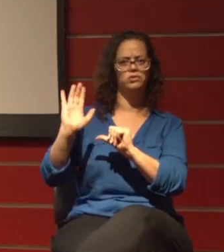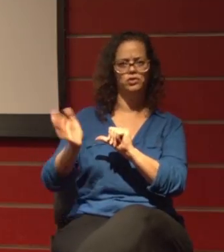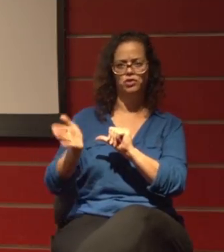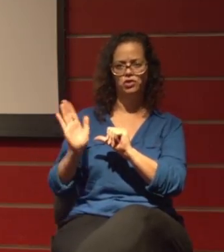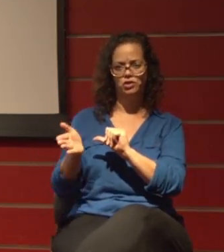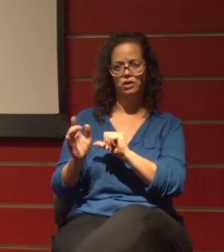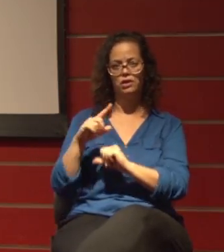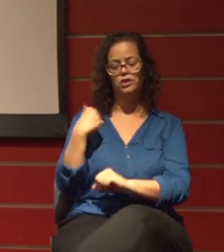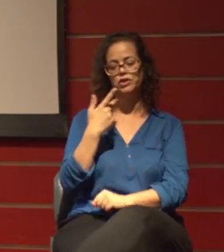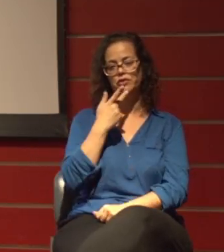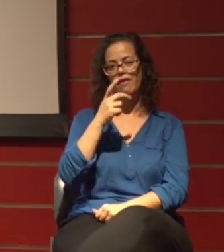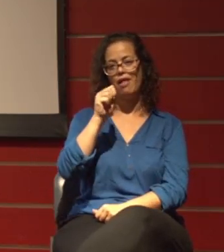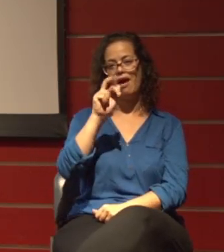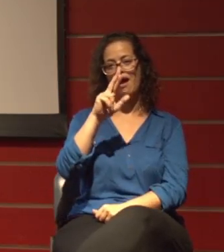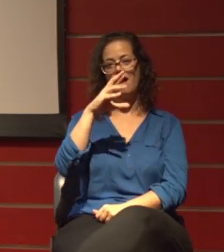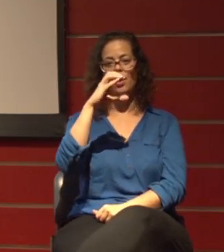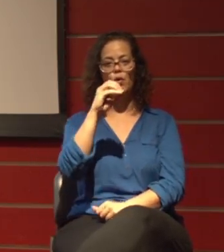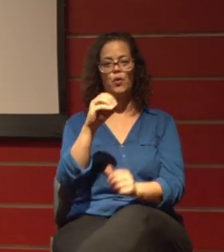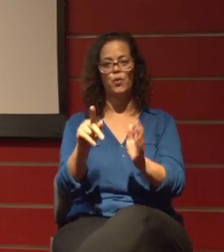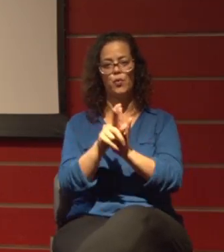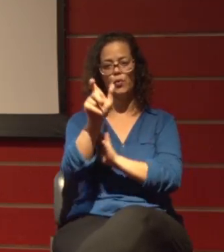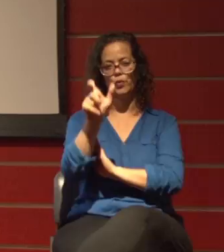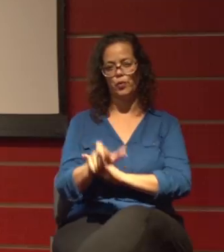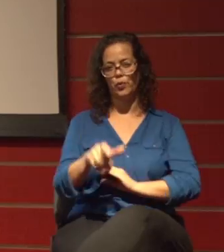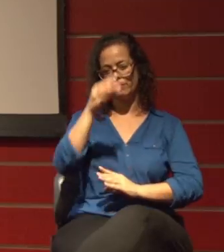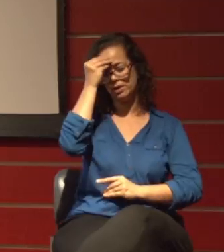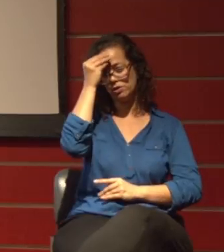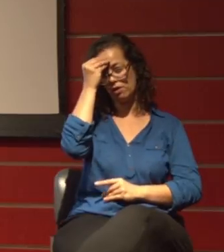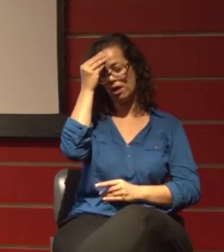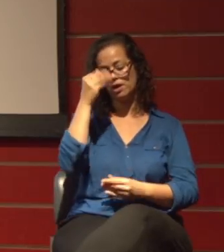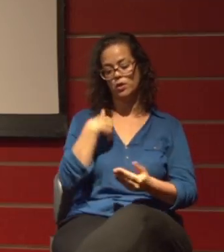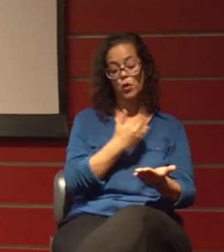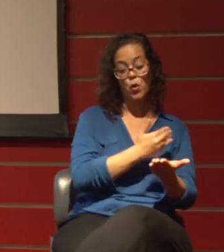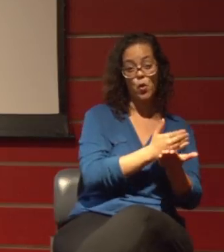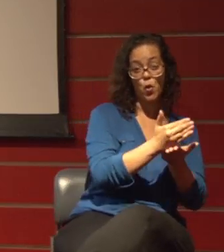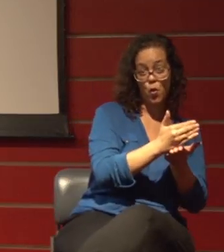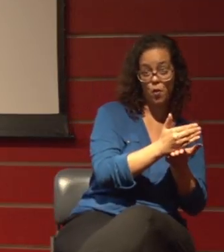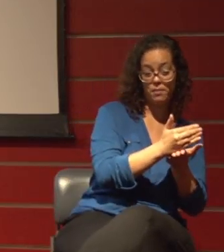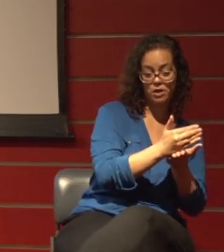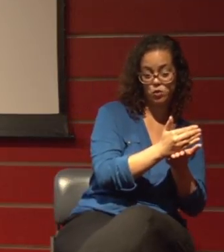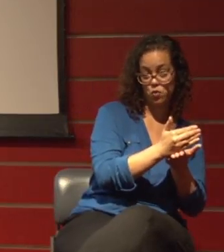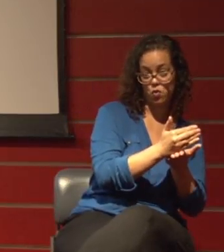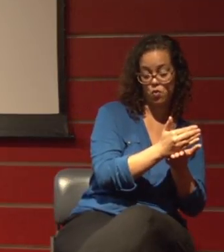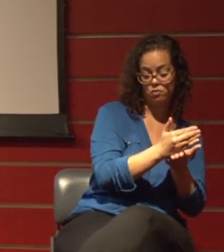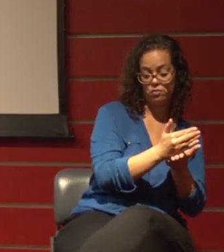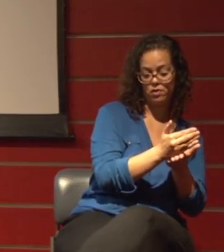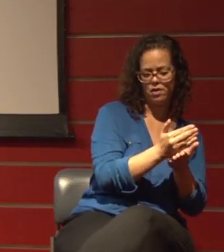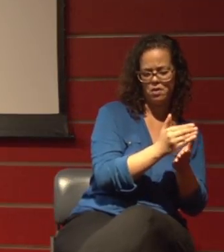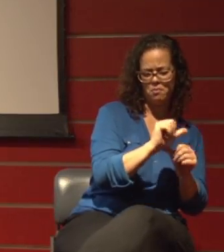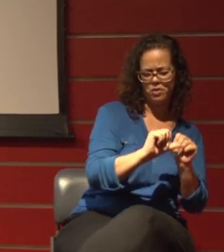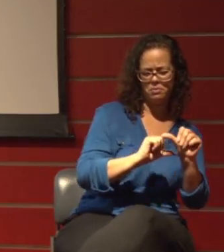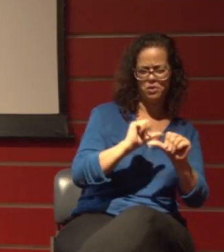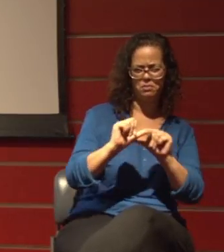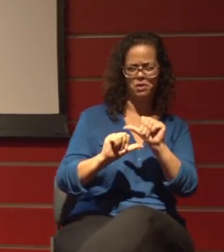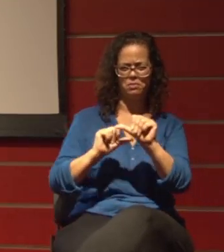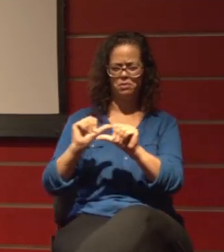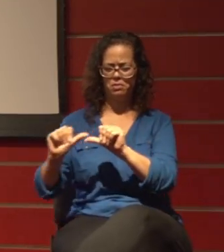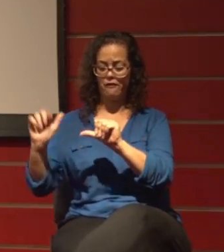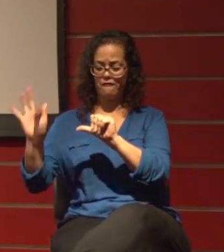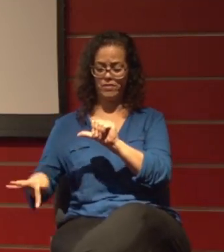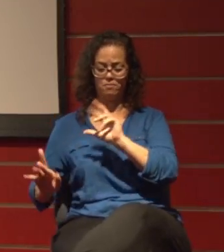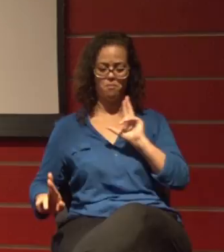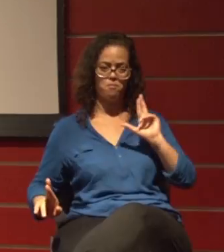chama de Arco do personagem né ele começou de uma maneira terminou de outro arco da história né que a gente fecha as duas